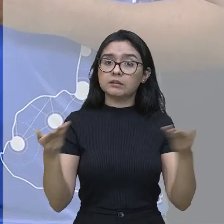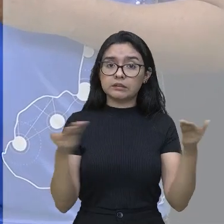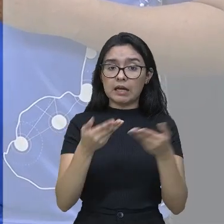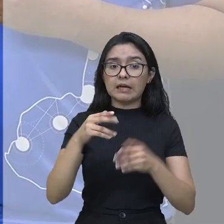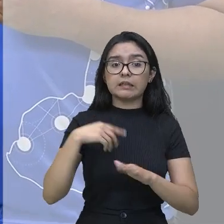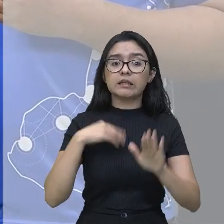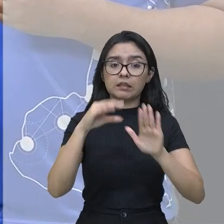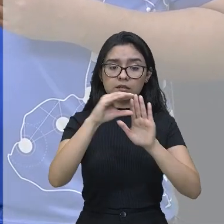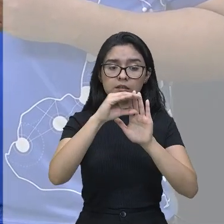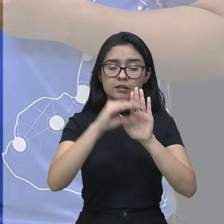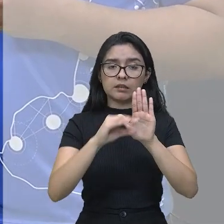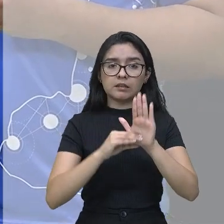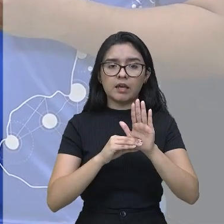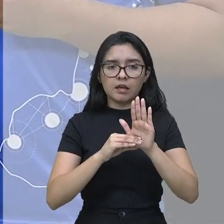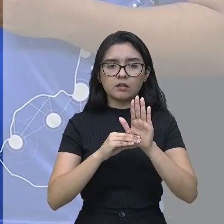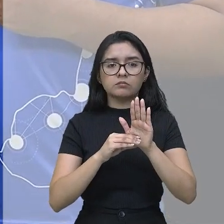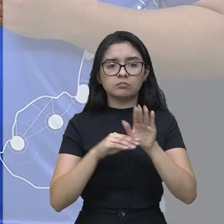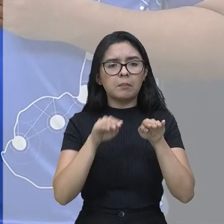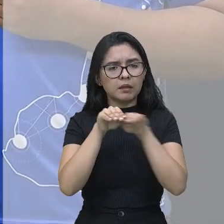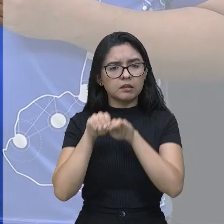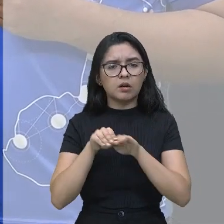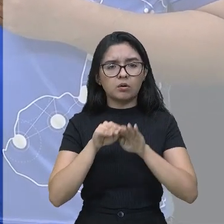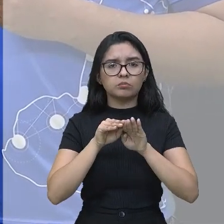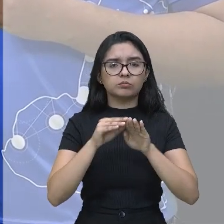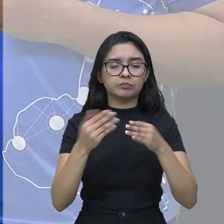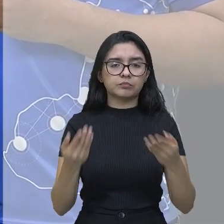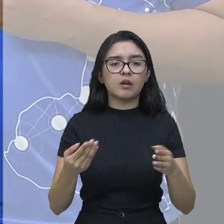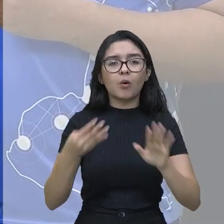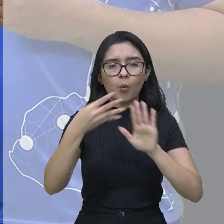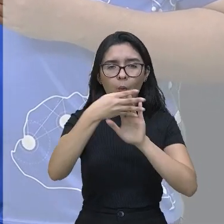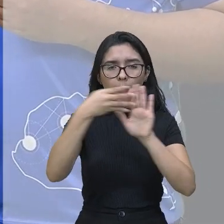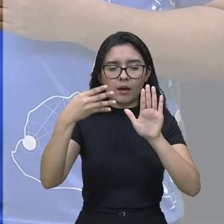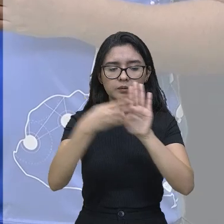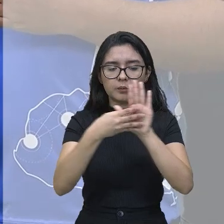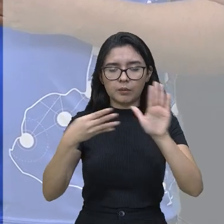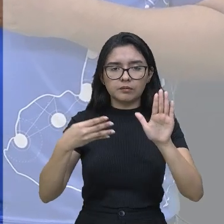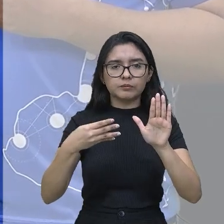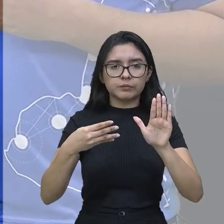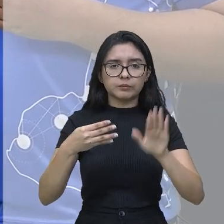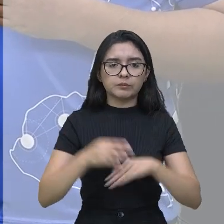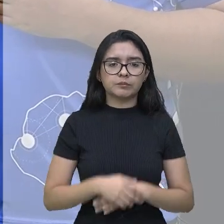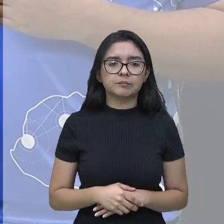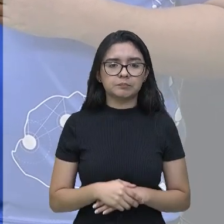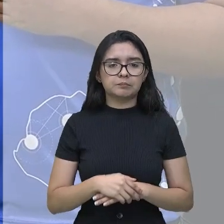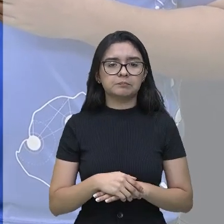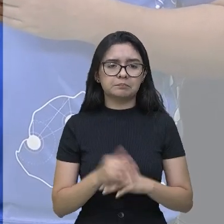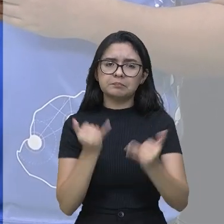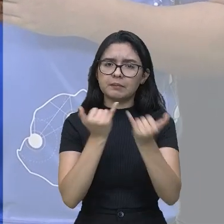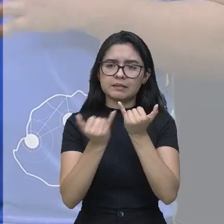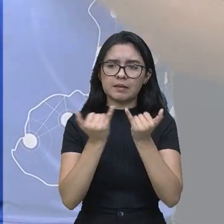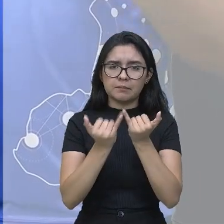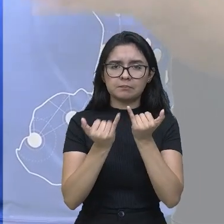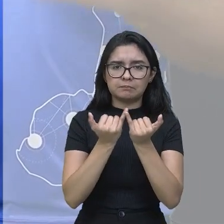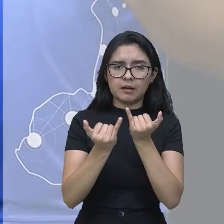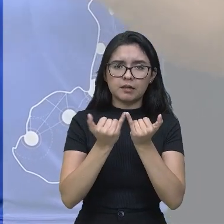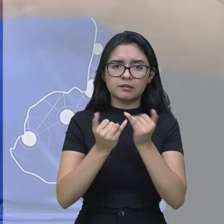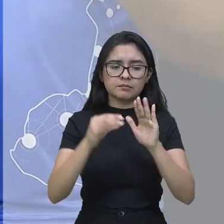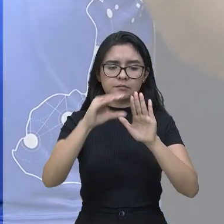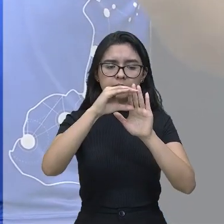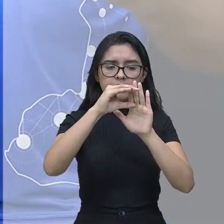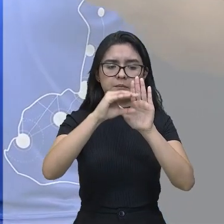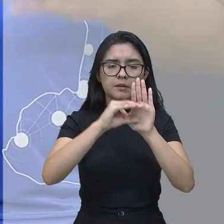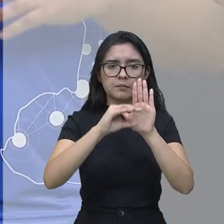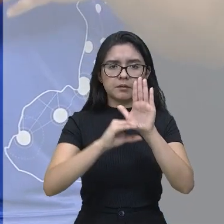uma métrica marcando o tamanho desses versos tanto que a gente pode observar que eles são bem próximos em tamanho não há uma